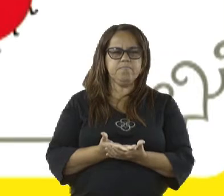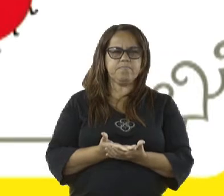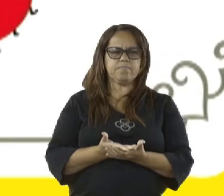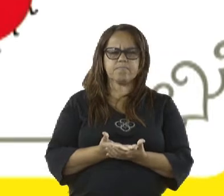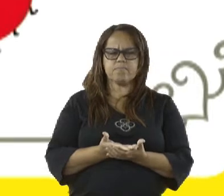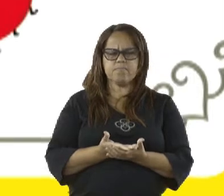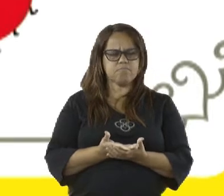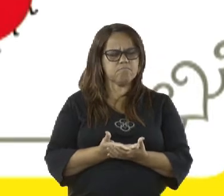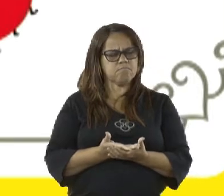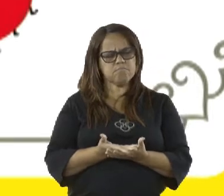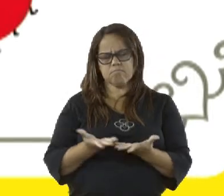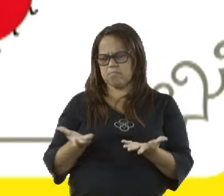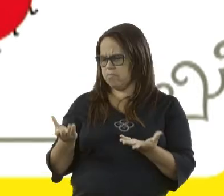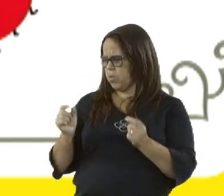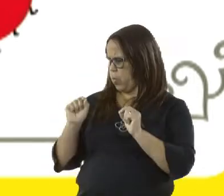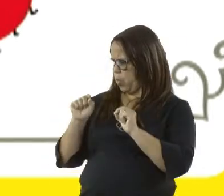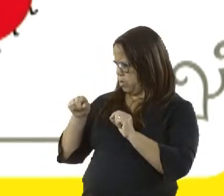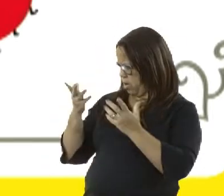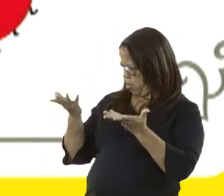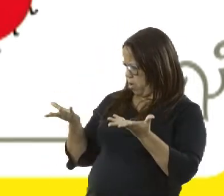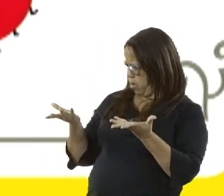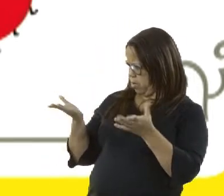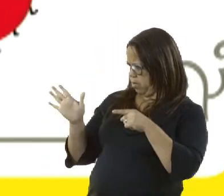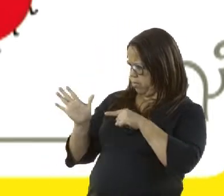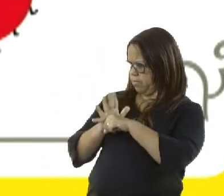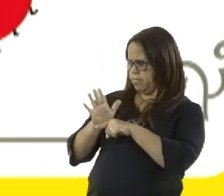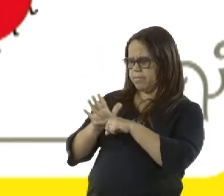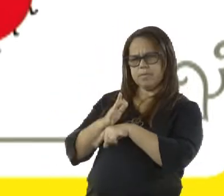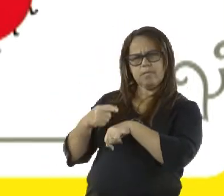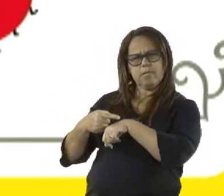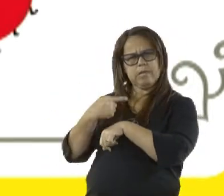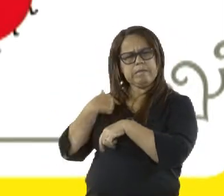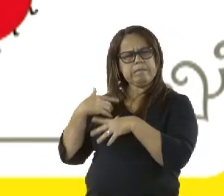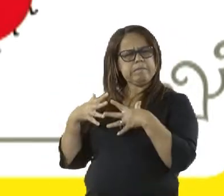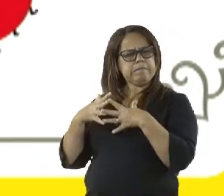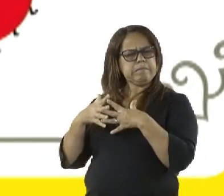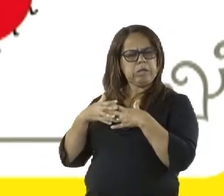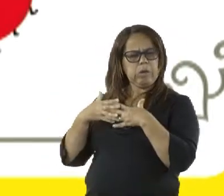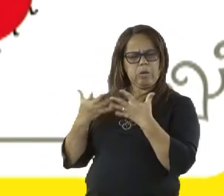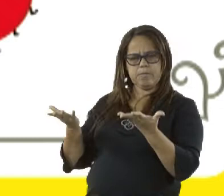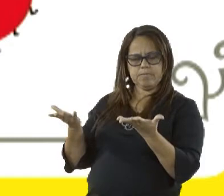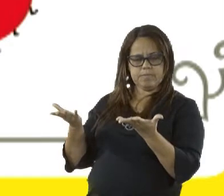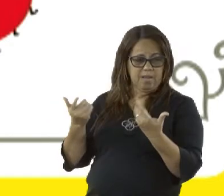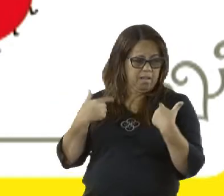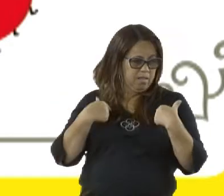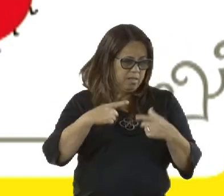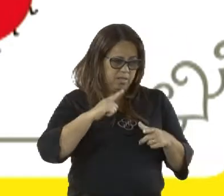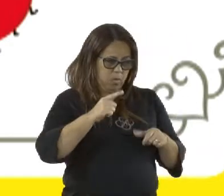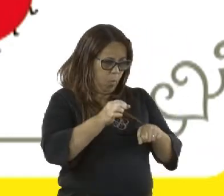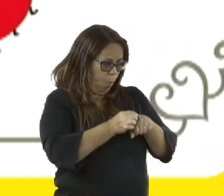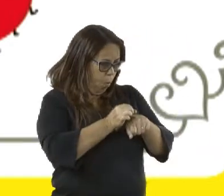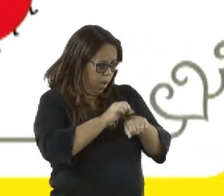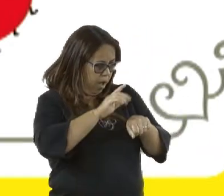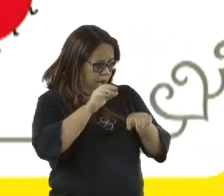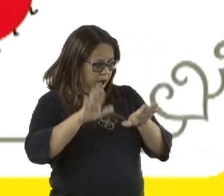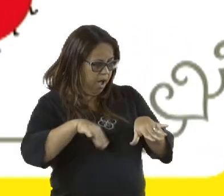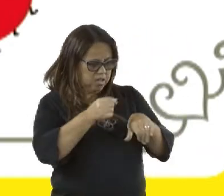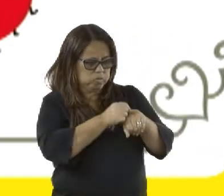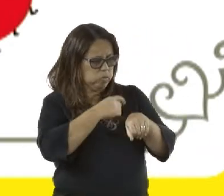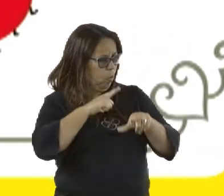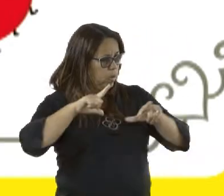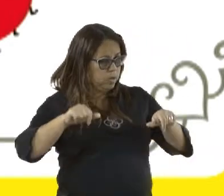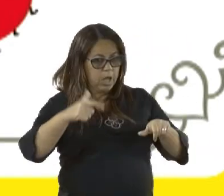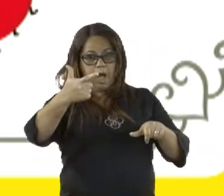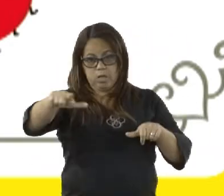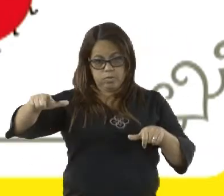o que você é então? Perguntou a lagarta confusa. Como pode ver, não tenho bolinhas em minhas asas. Todas as